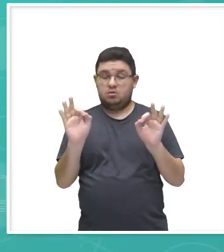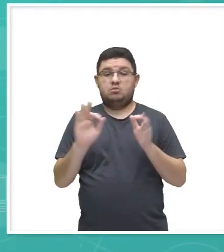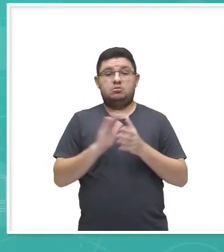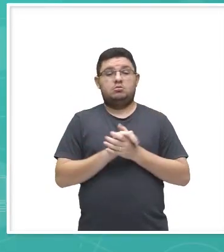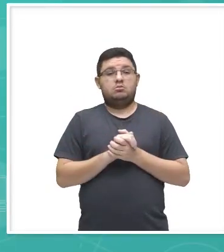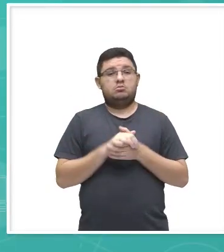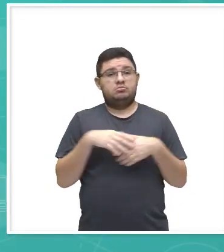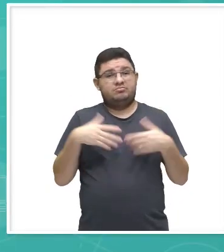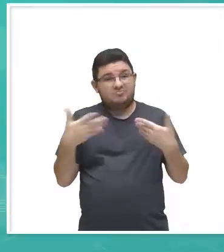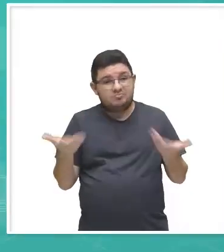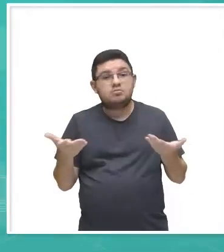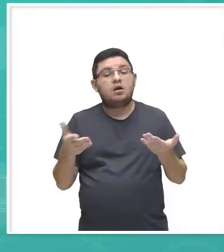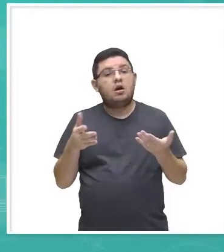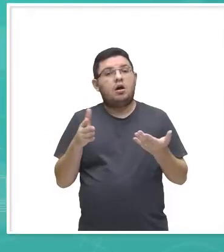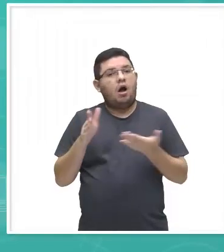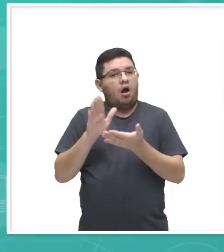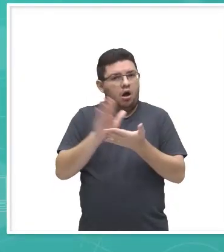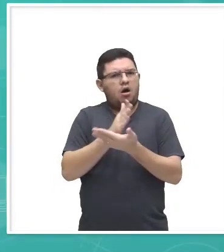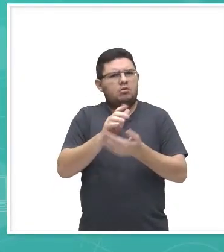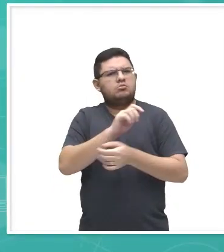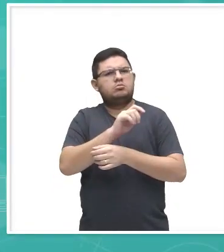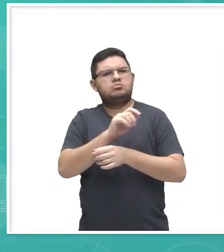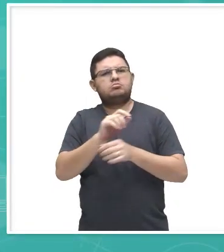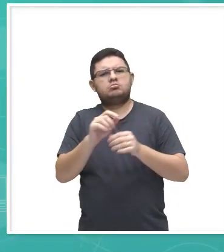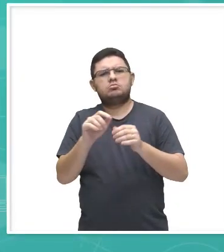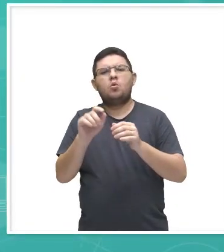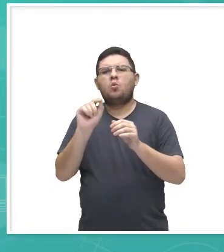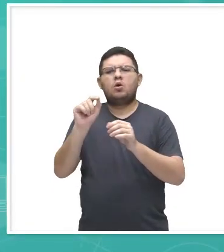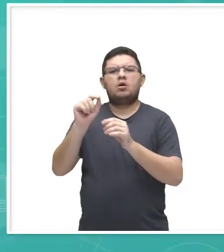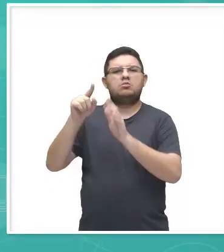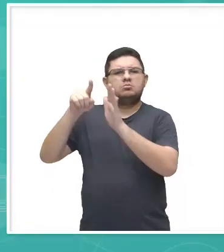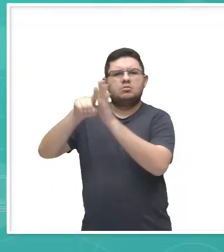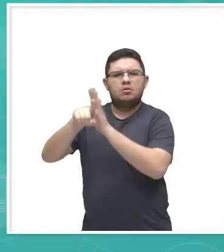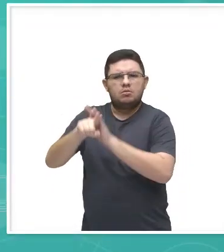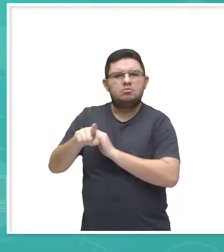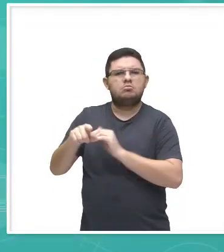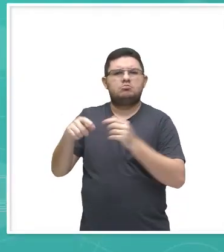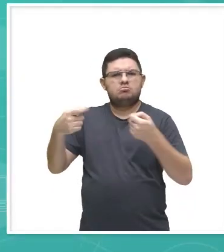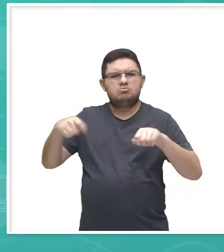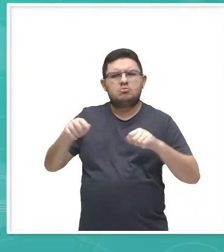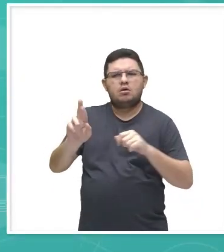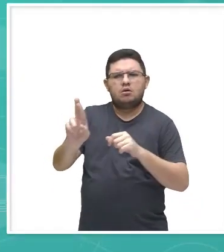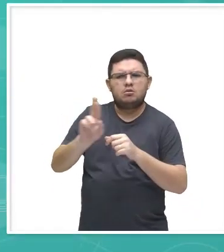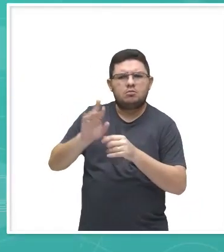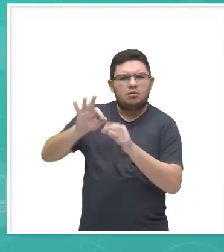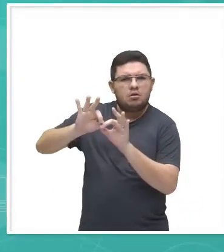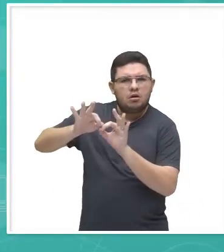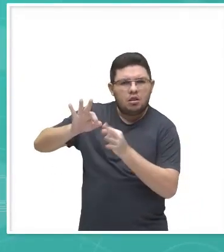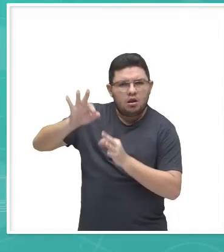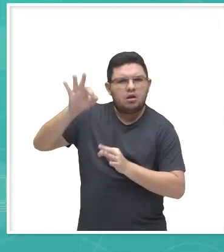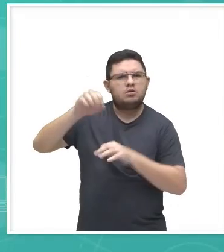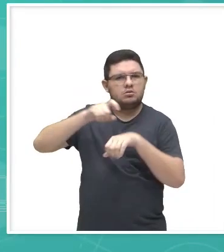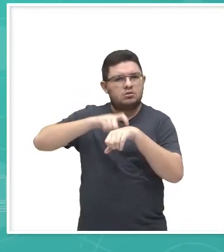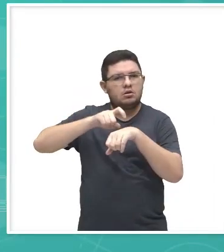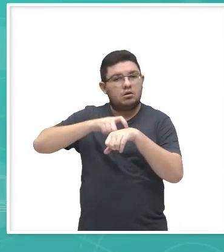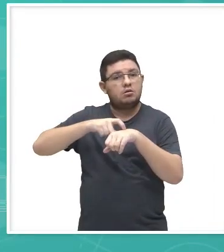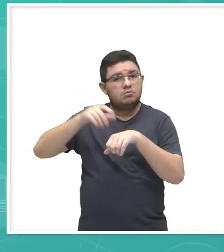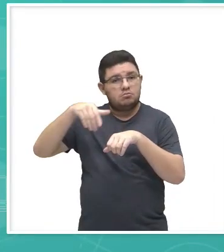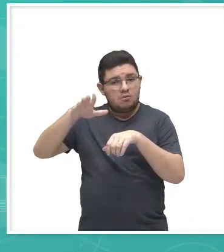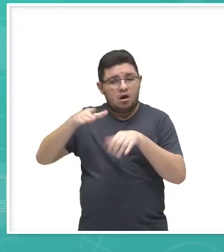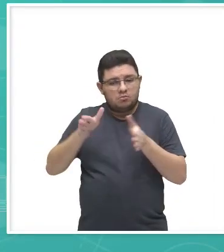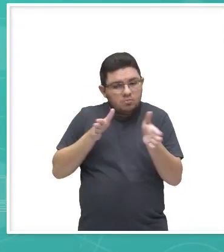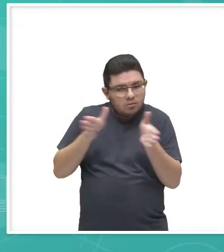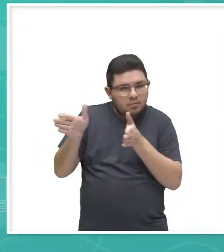resposta mais extensa, né, acaba tomando um pouquinho mais de tempo aí para responder. Aí alguns alunos também estão